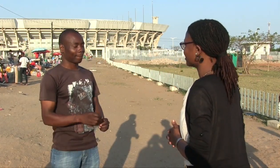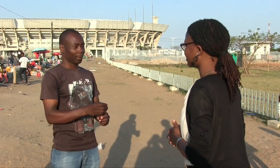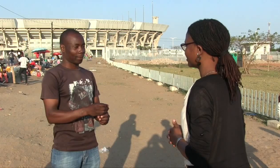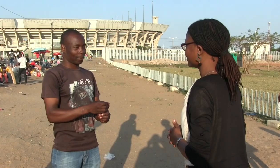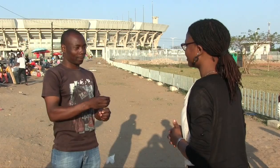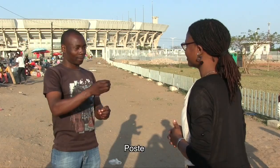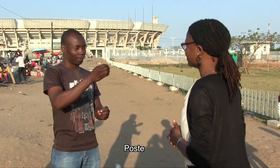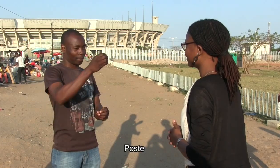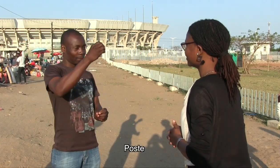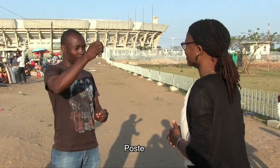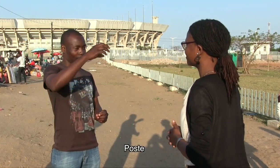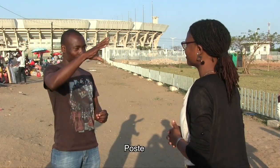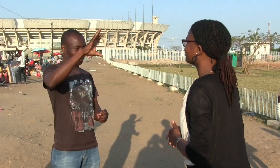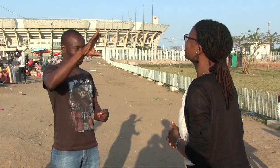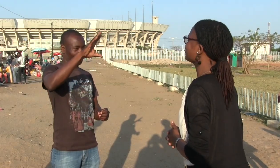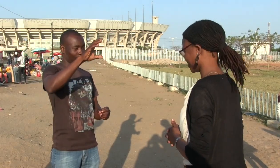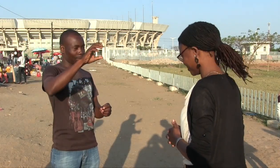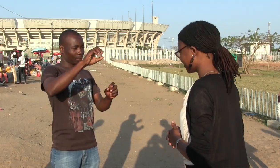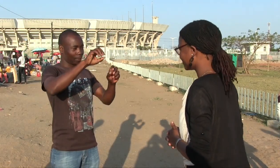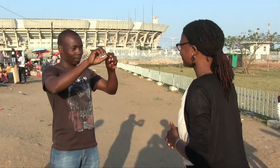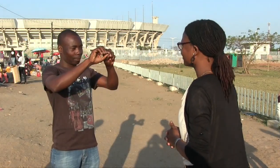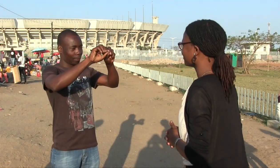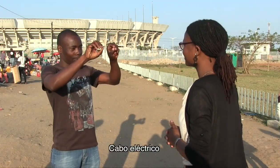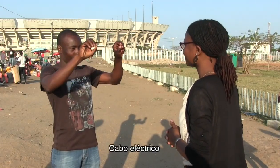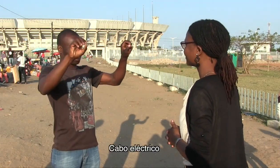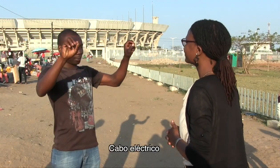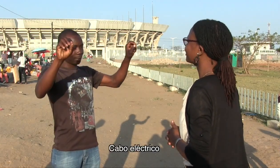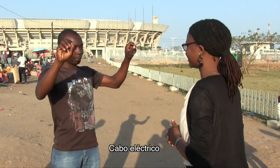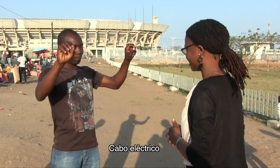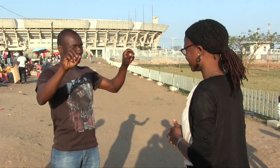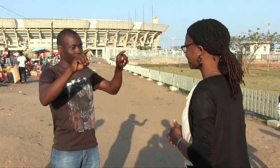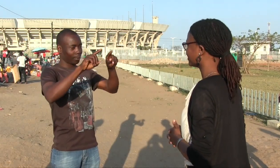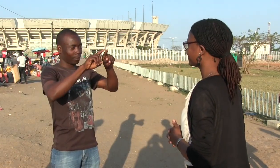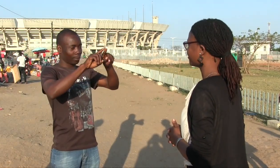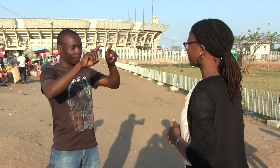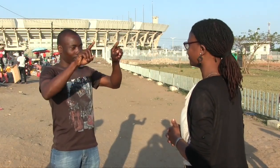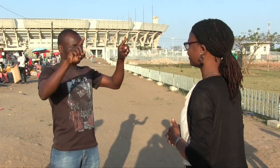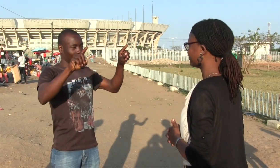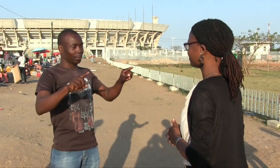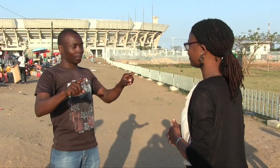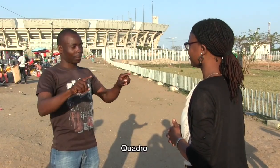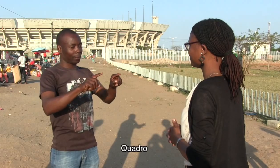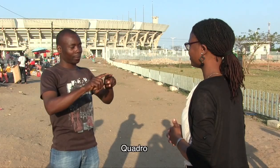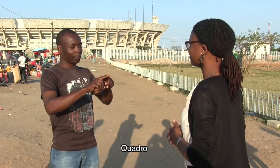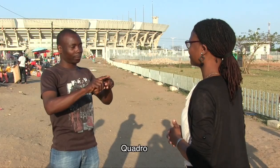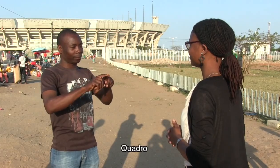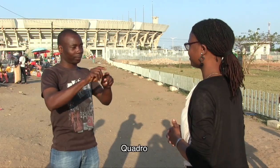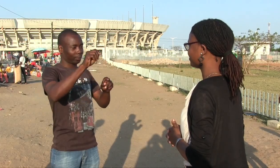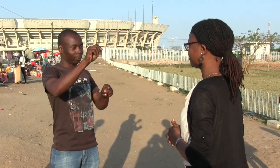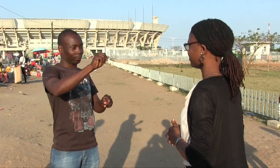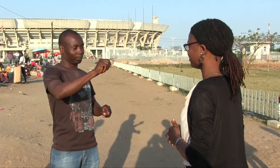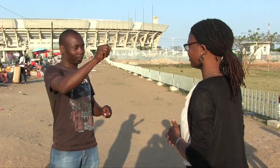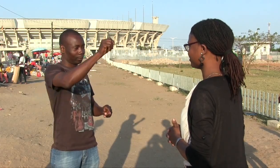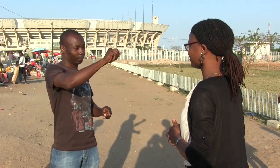poste, cabo elétrico, quadro,